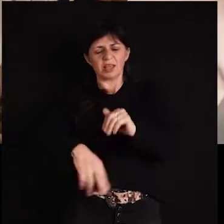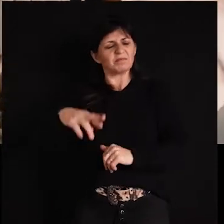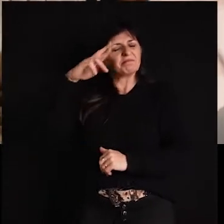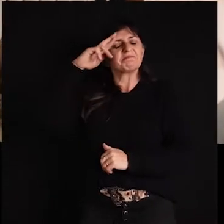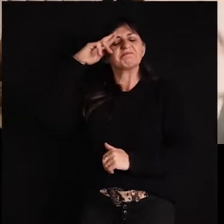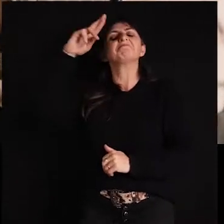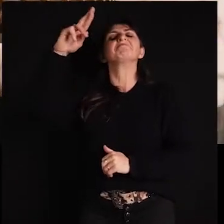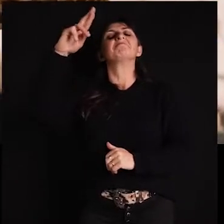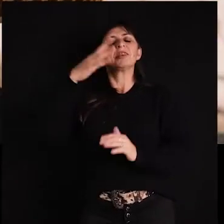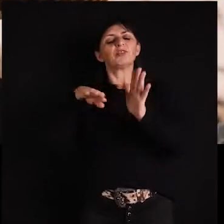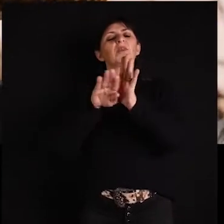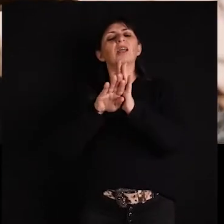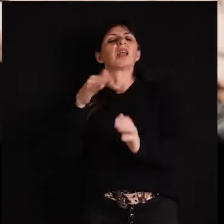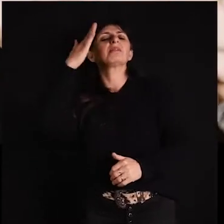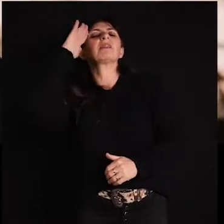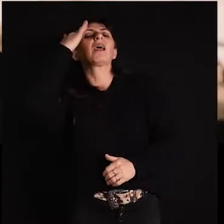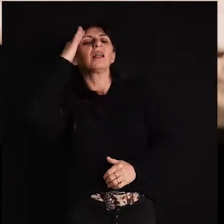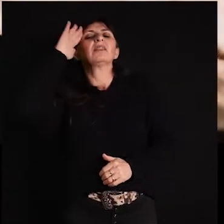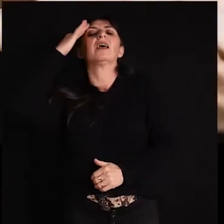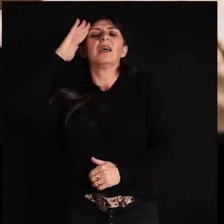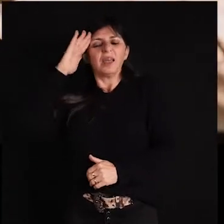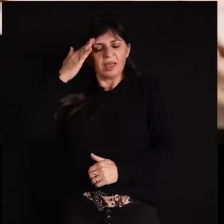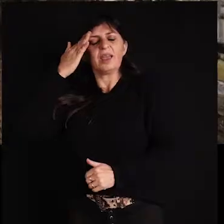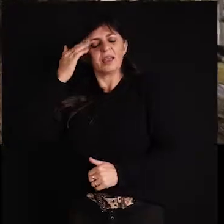Meu patrão ao chegar vai ter que